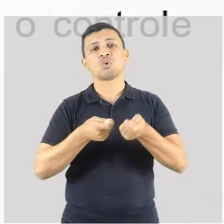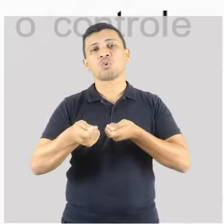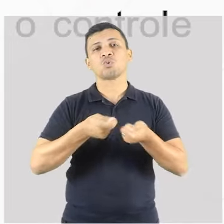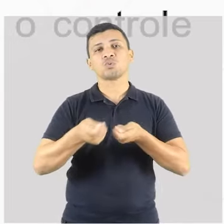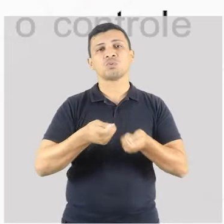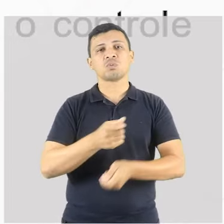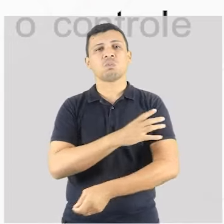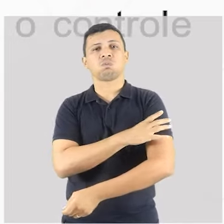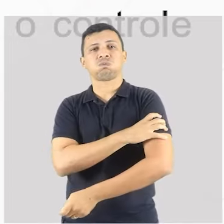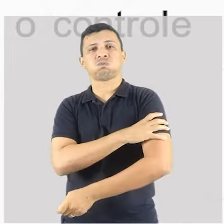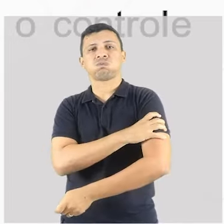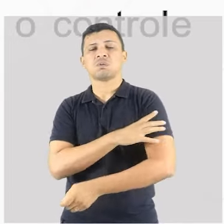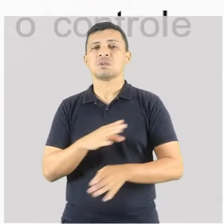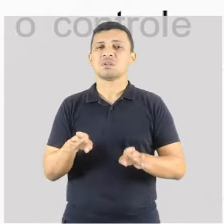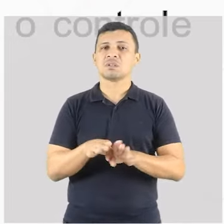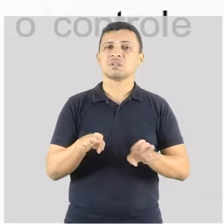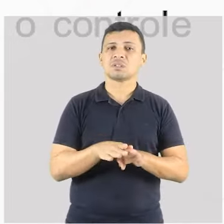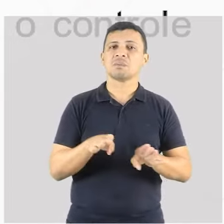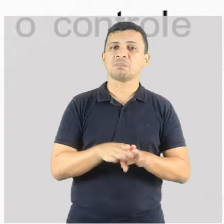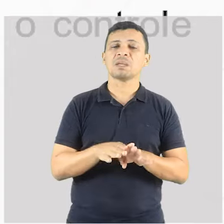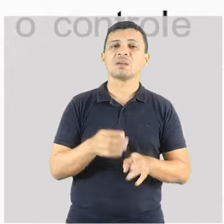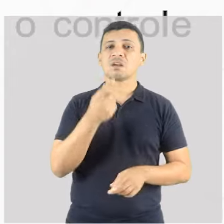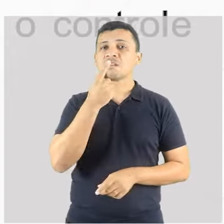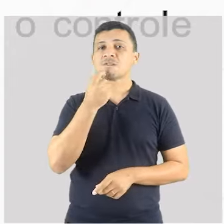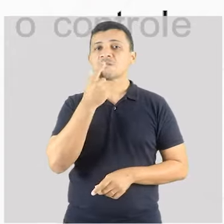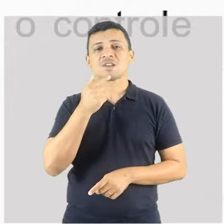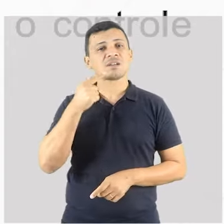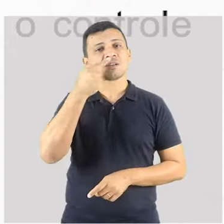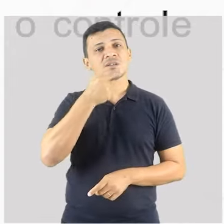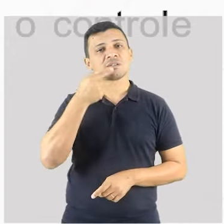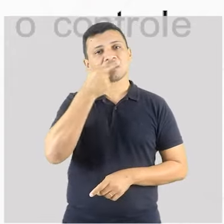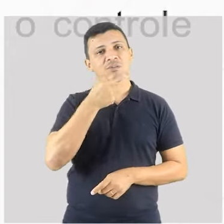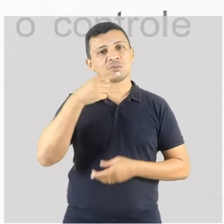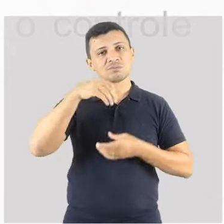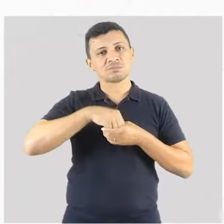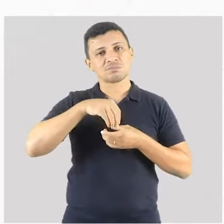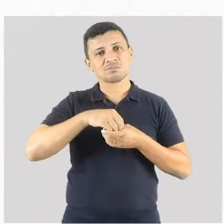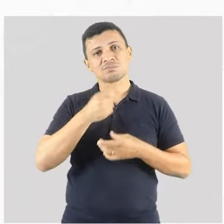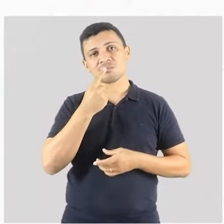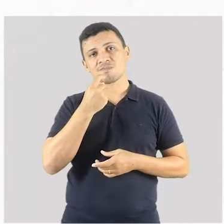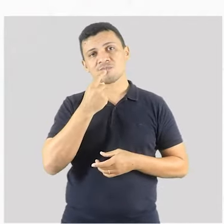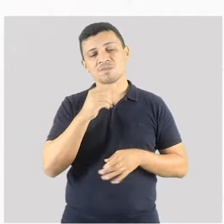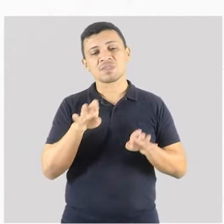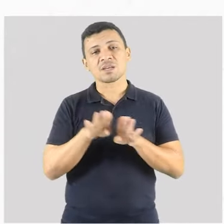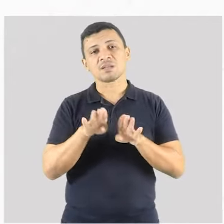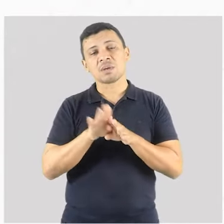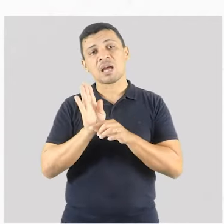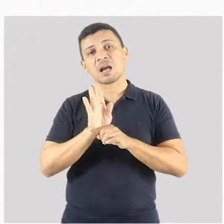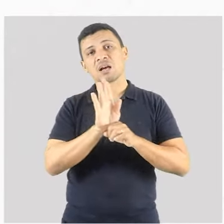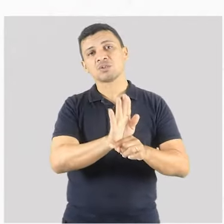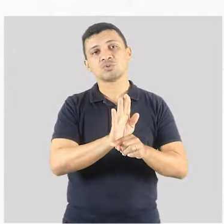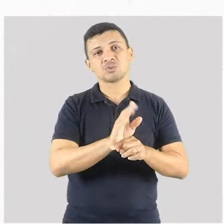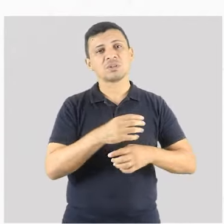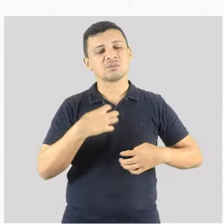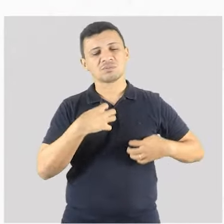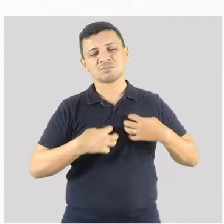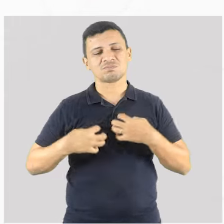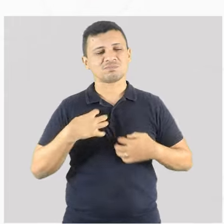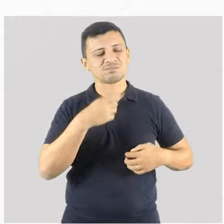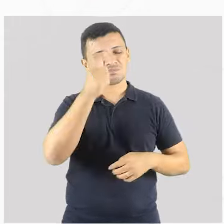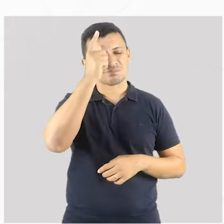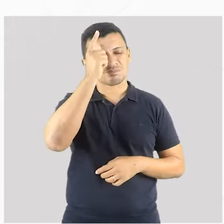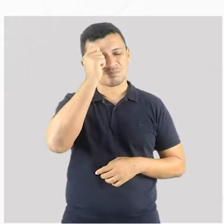pressão arterial dos níveis de colesterol de glicose no sangue também ajuda a diminuir o stresse e